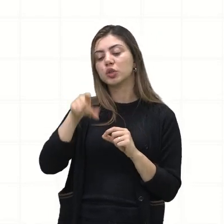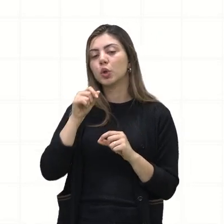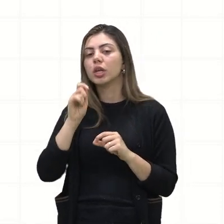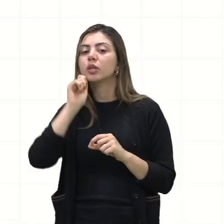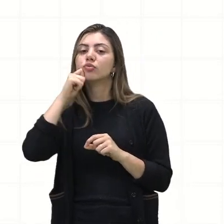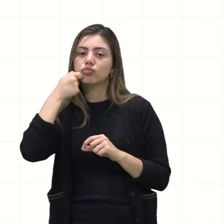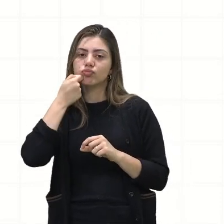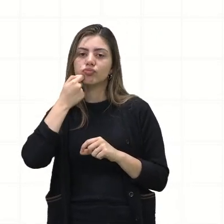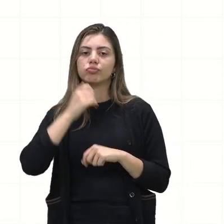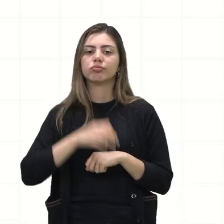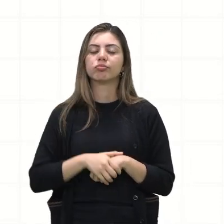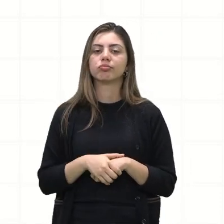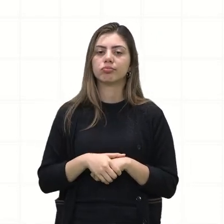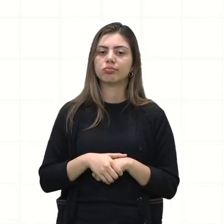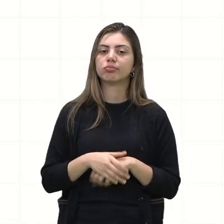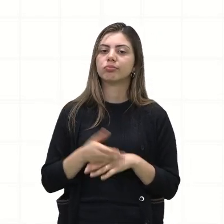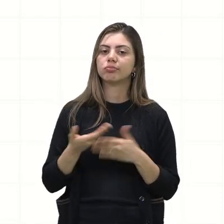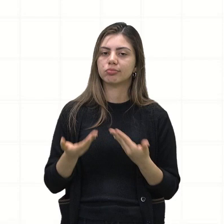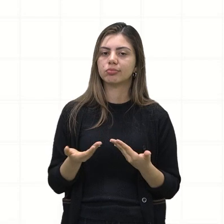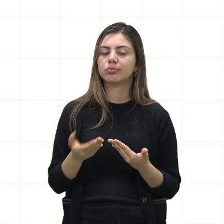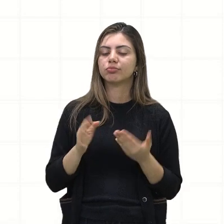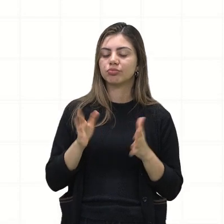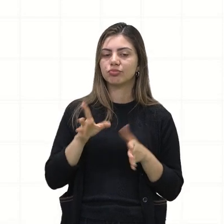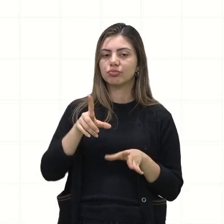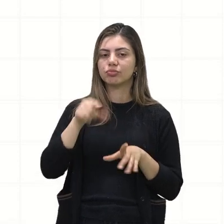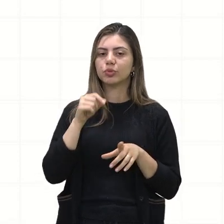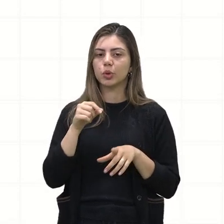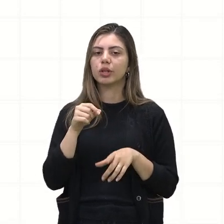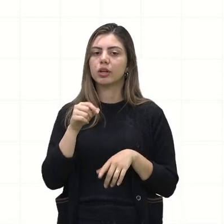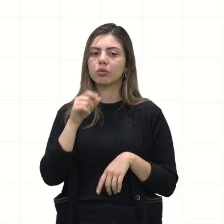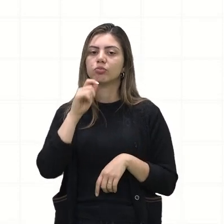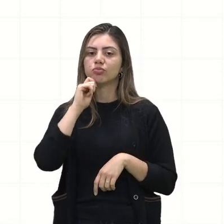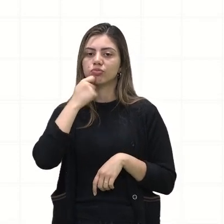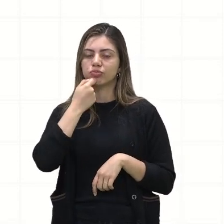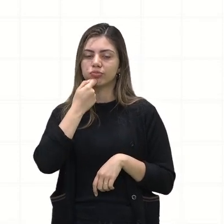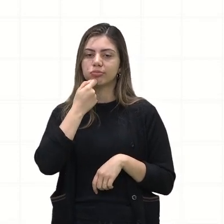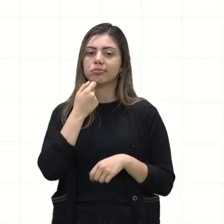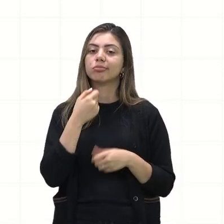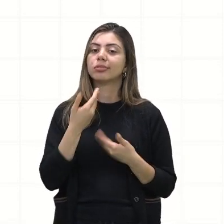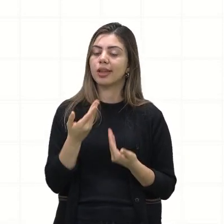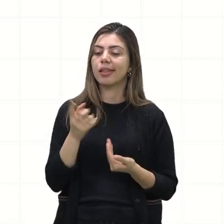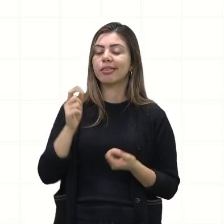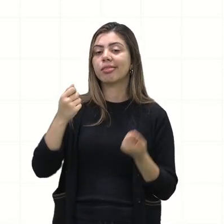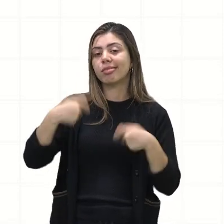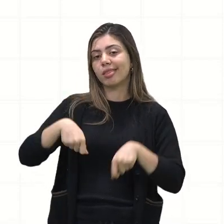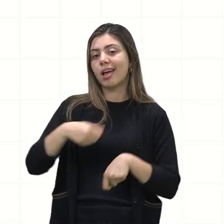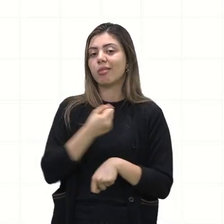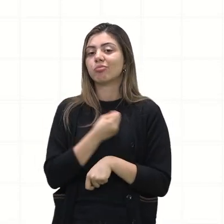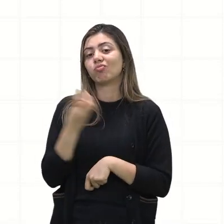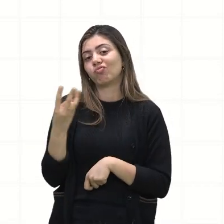suco. Então, escolhendo suco, temos mais uma possibilidade.